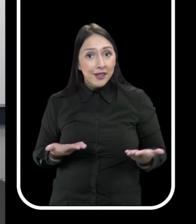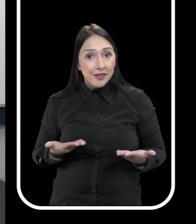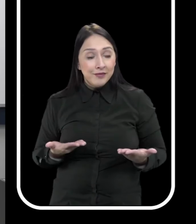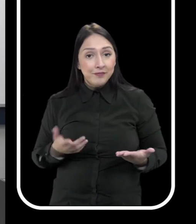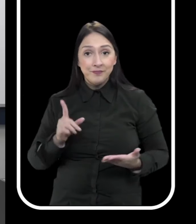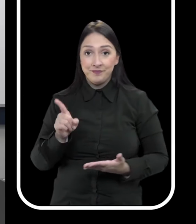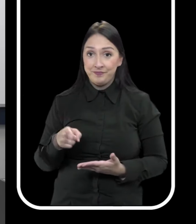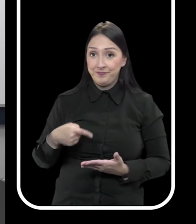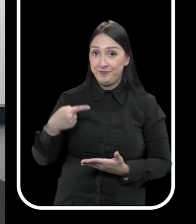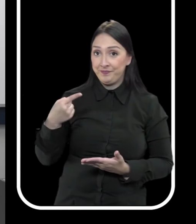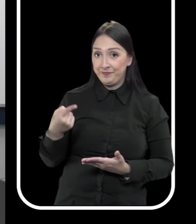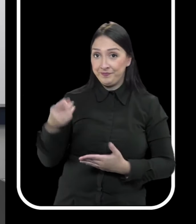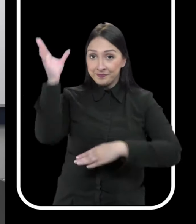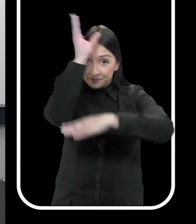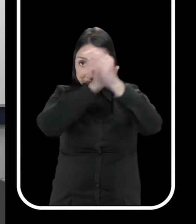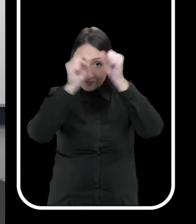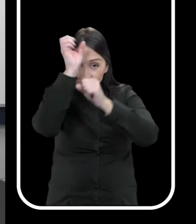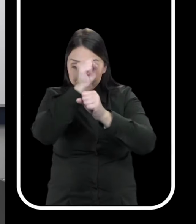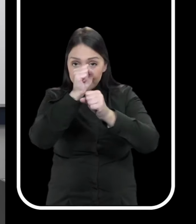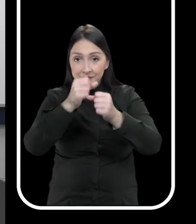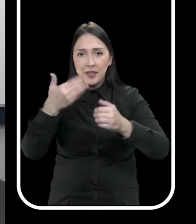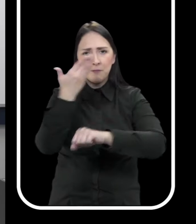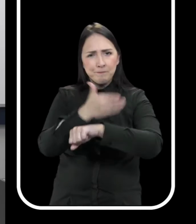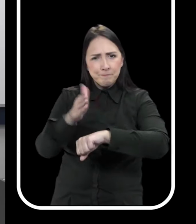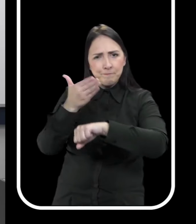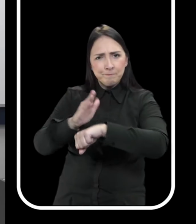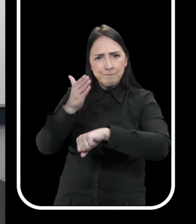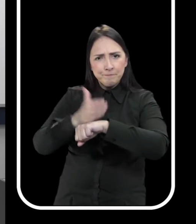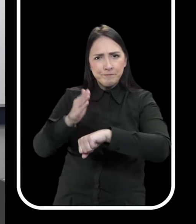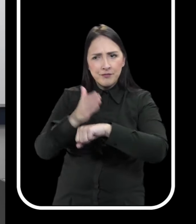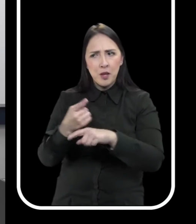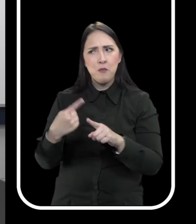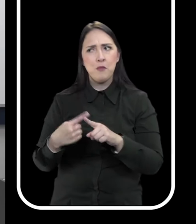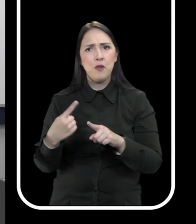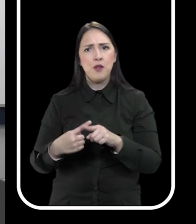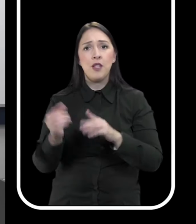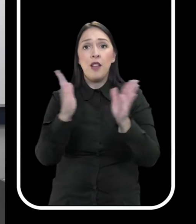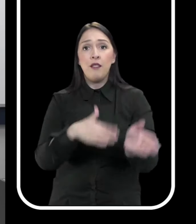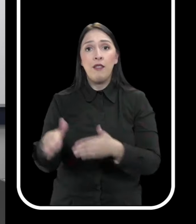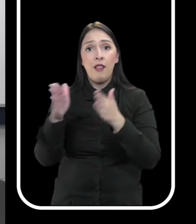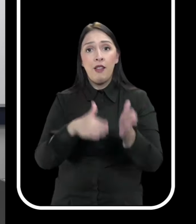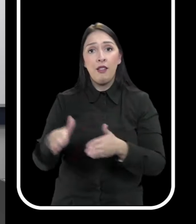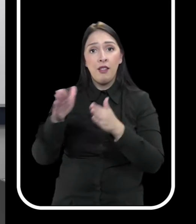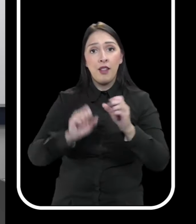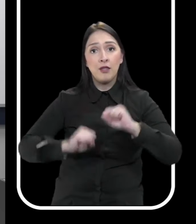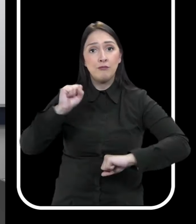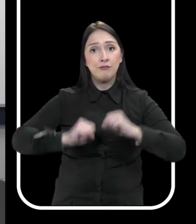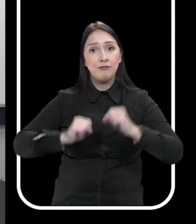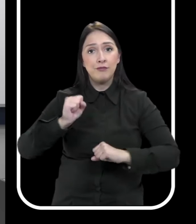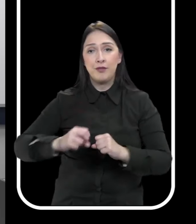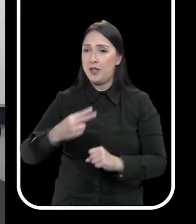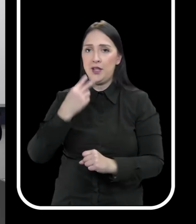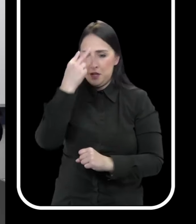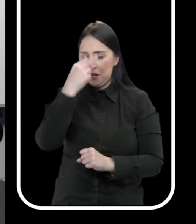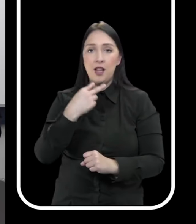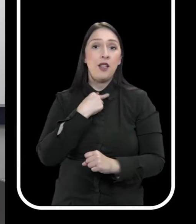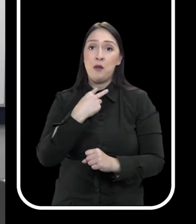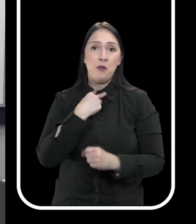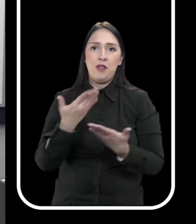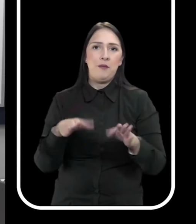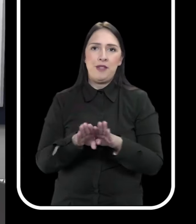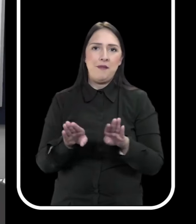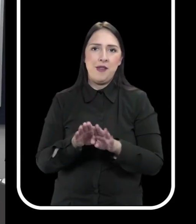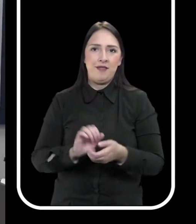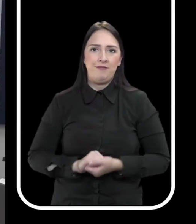simulador, e depois de aprender e treinar direitinho no simulador, por que na linha de produção, no ambiente de produção, nós também não